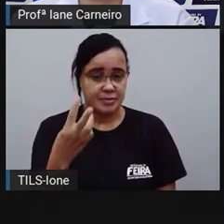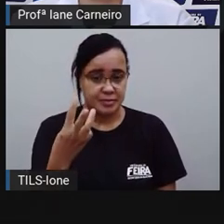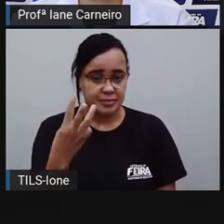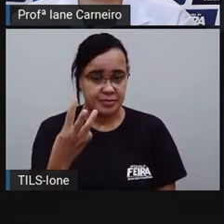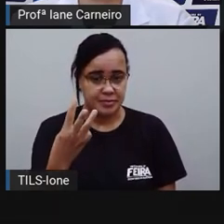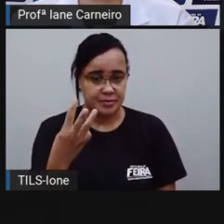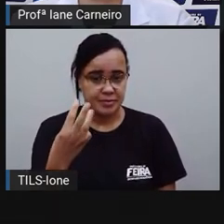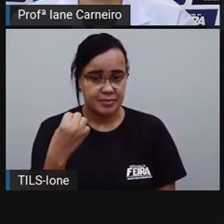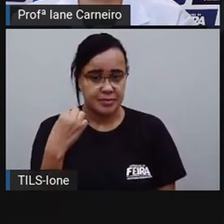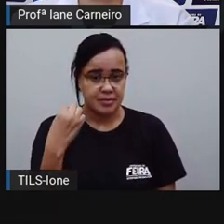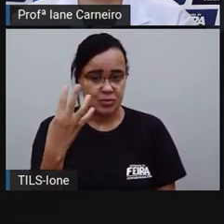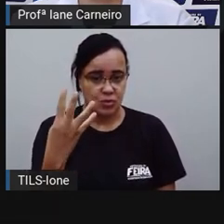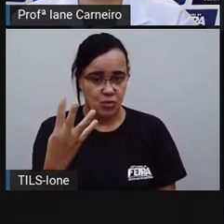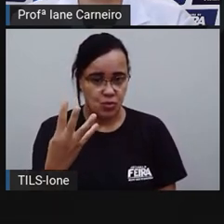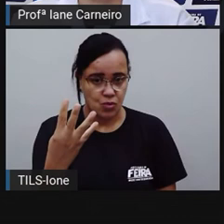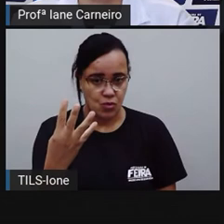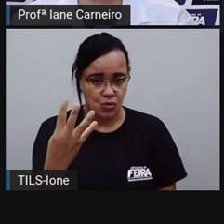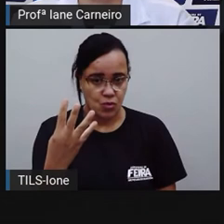três,